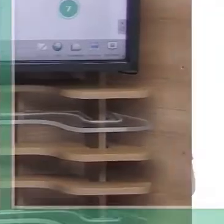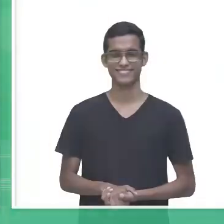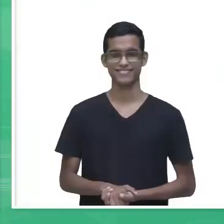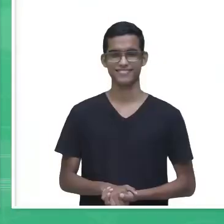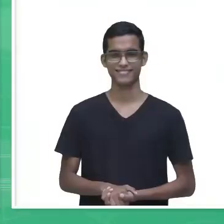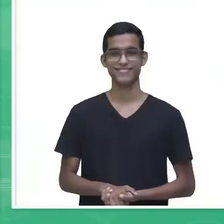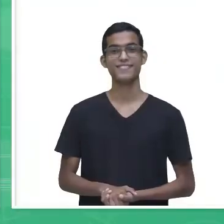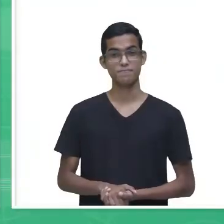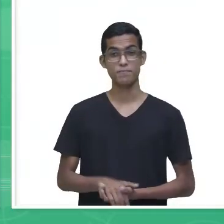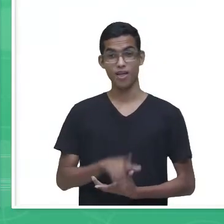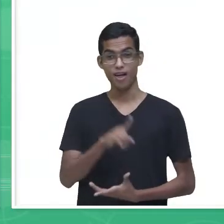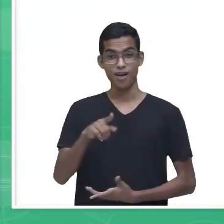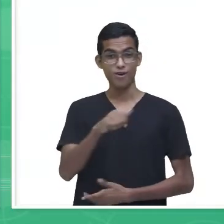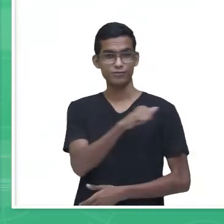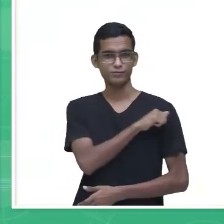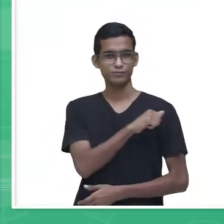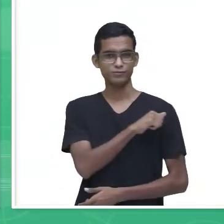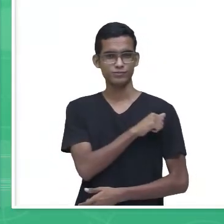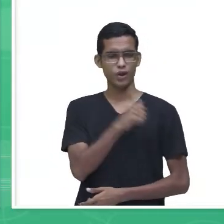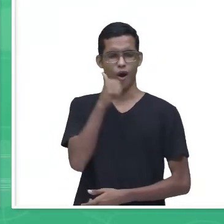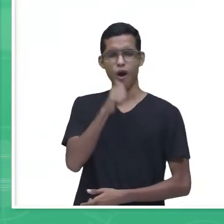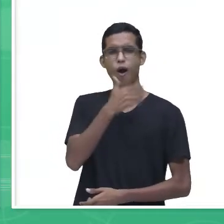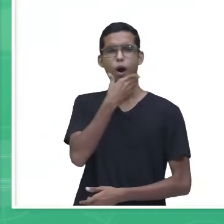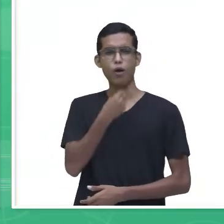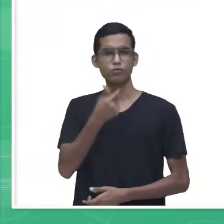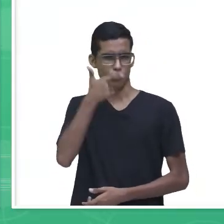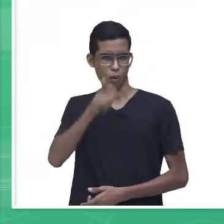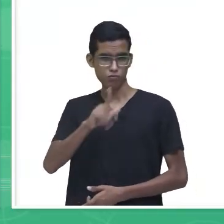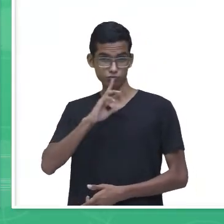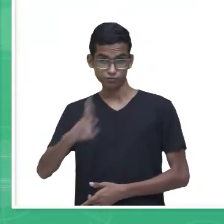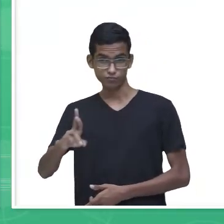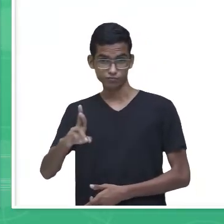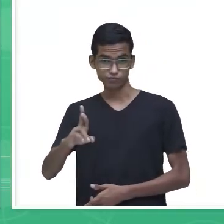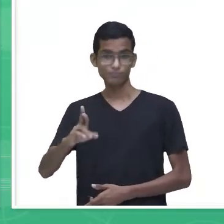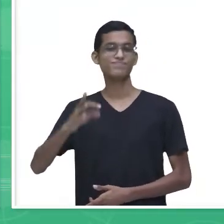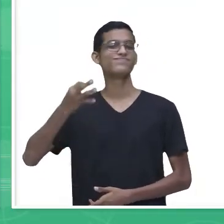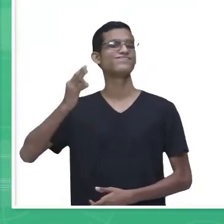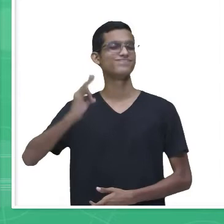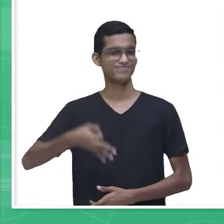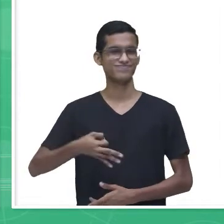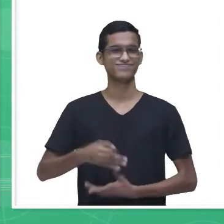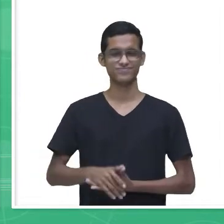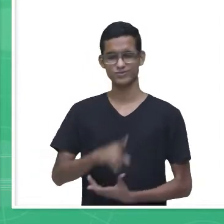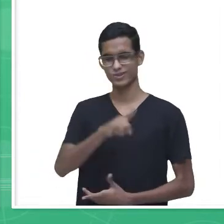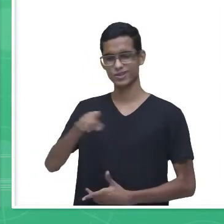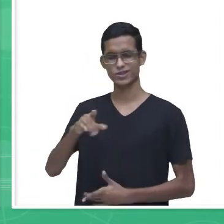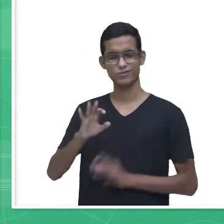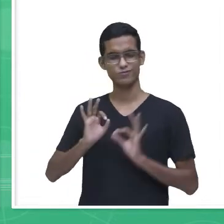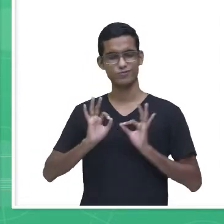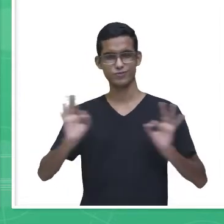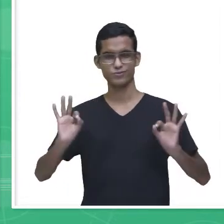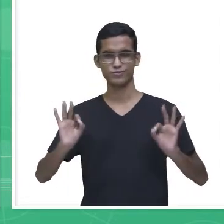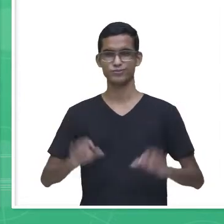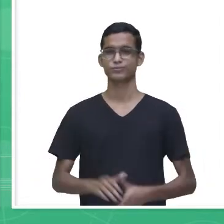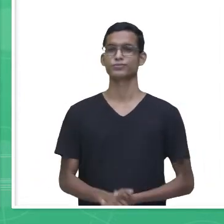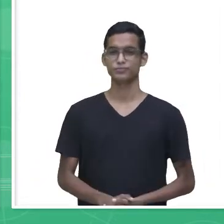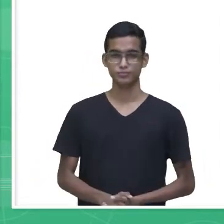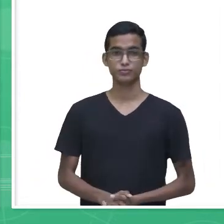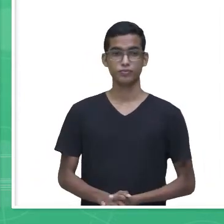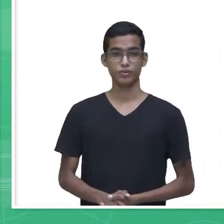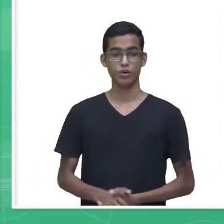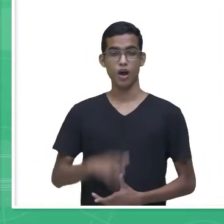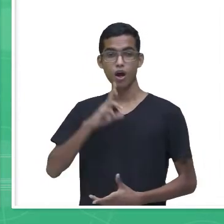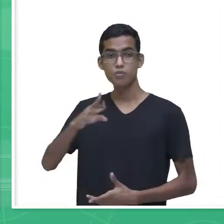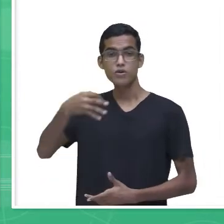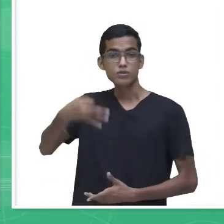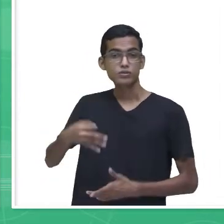E aí, meus alunos, minhas alunas, conseguiram? Com certeza, vocês são demais. Então, a resposta correta